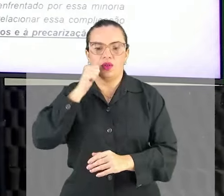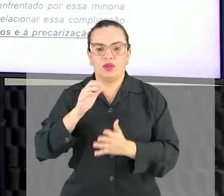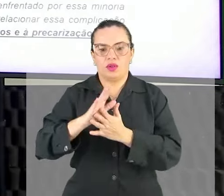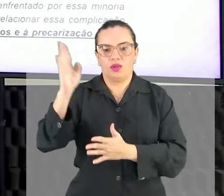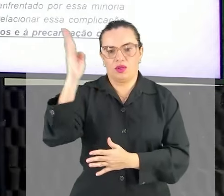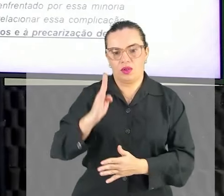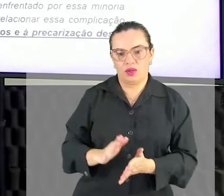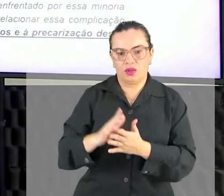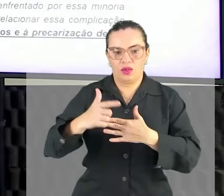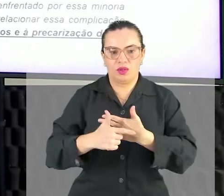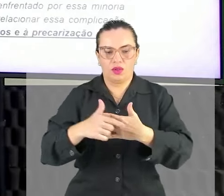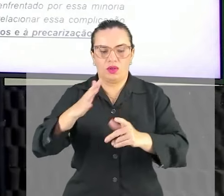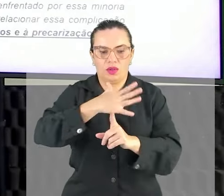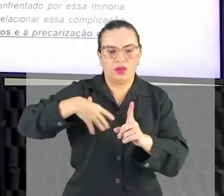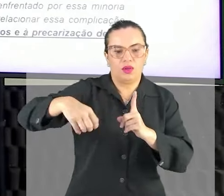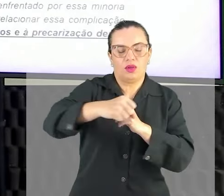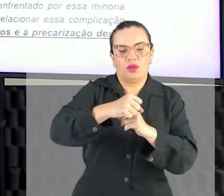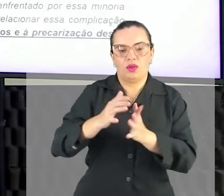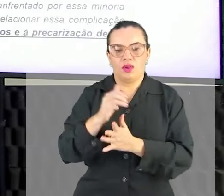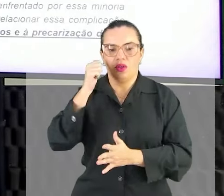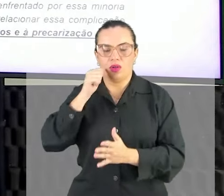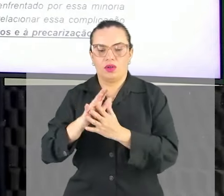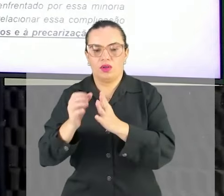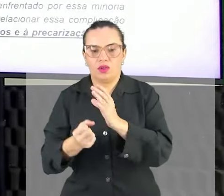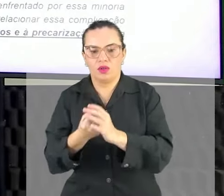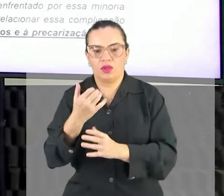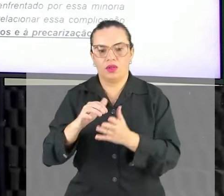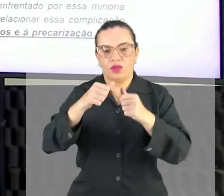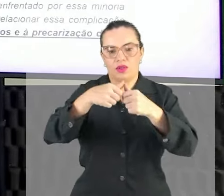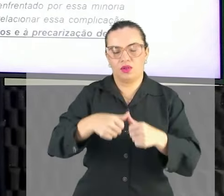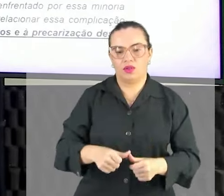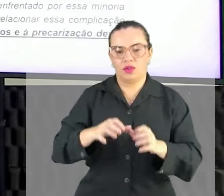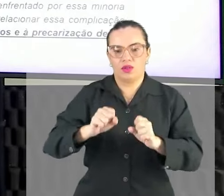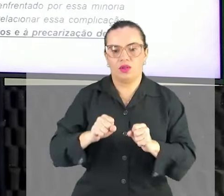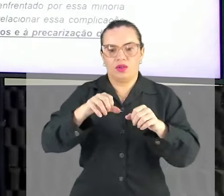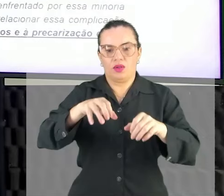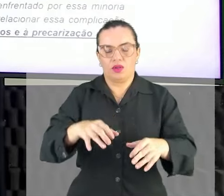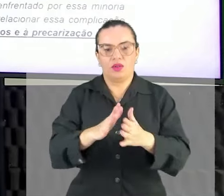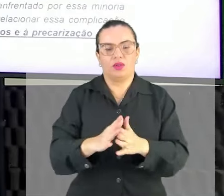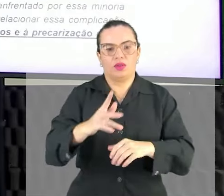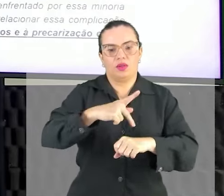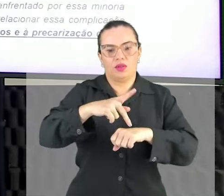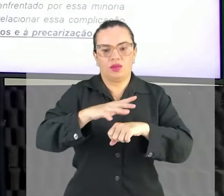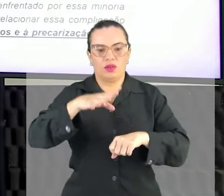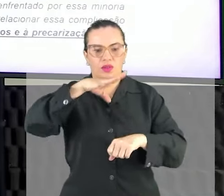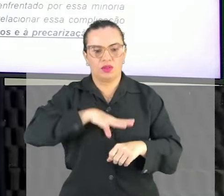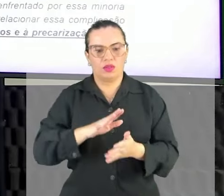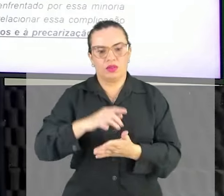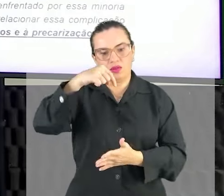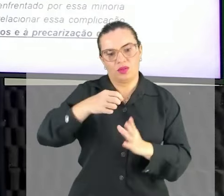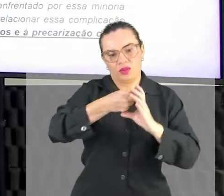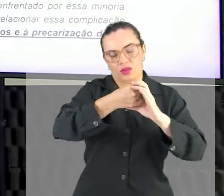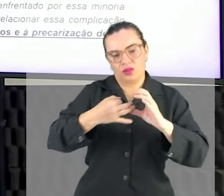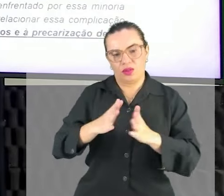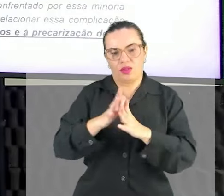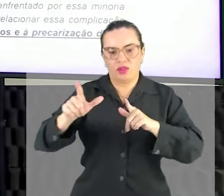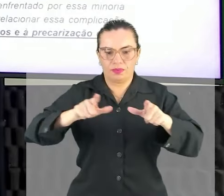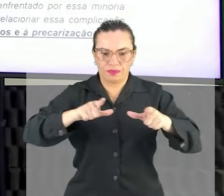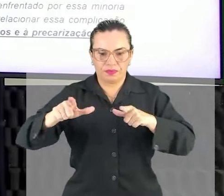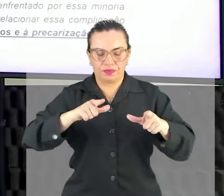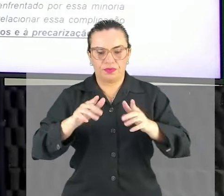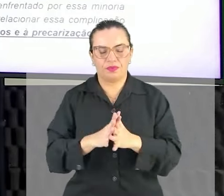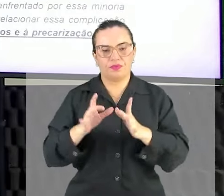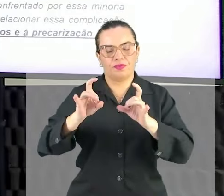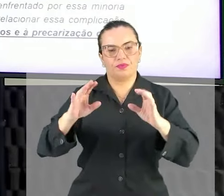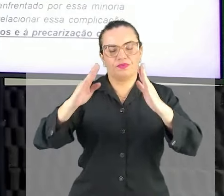Brasil, o papel social da mulher, originado e consolidado na colonização portuguesa, é caracterizado pelo